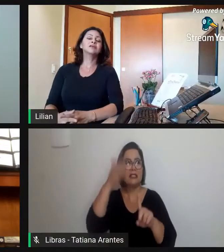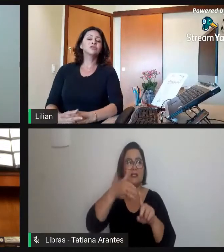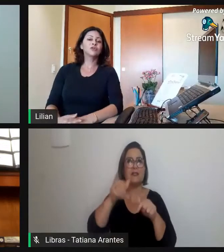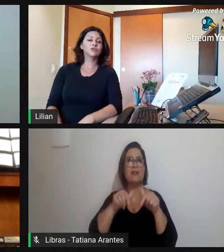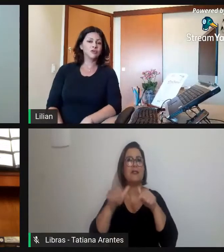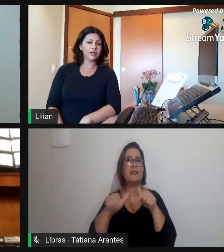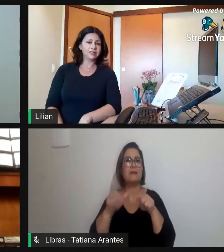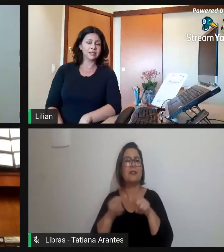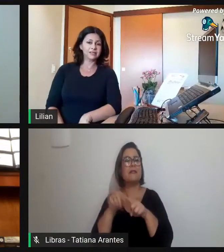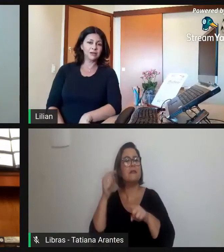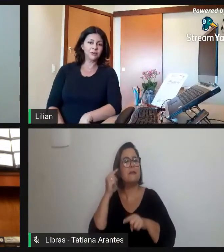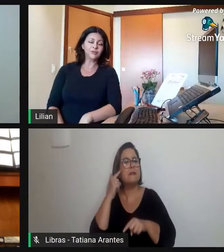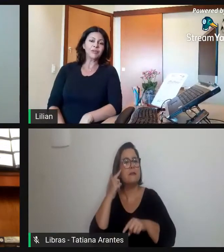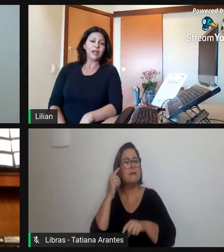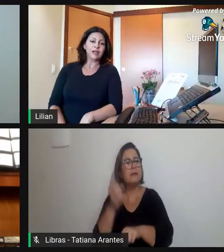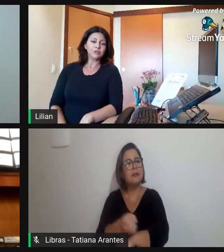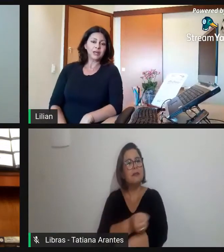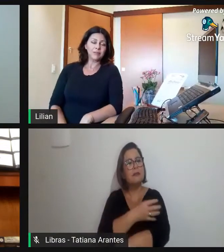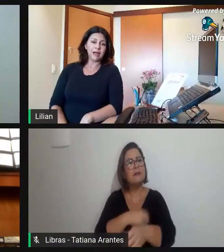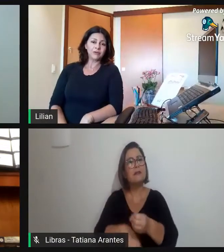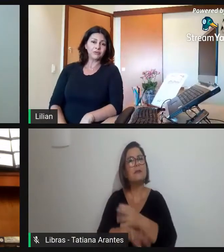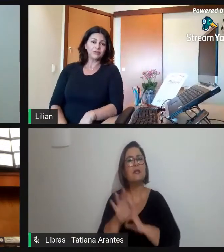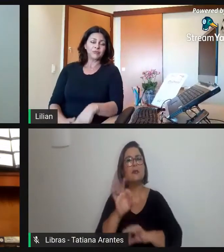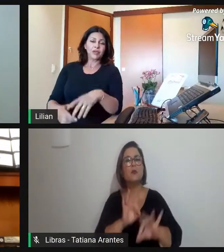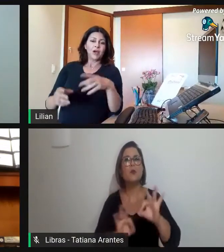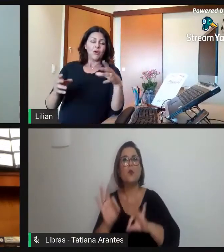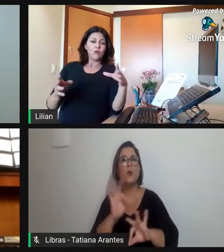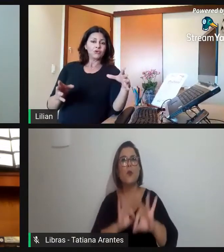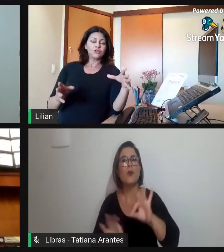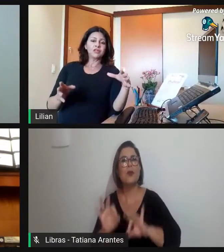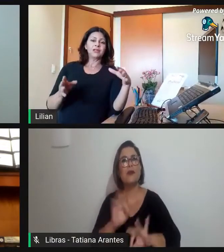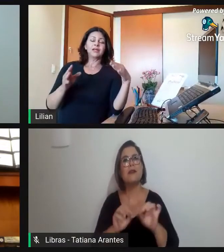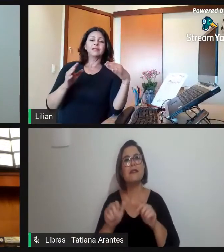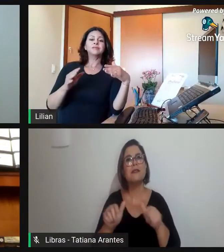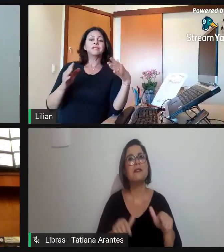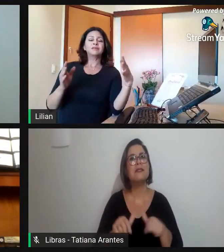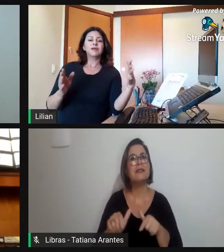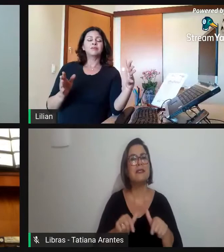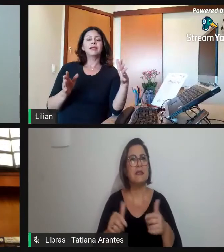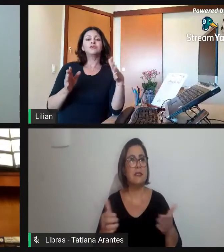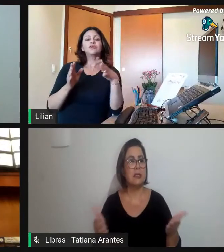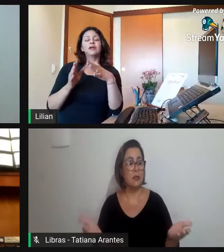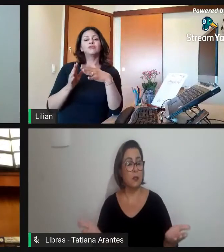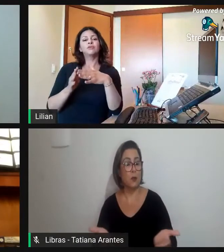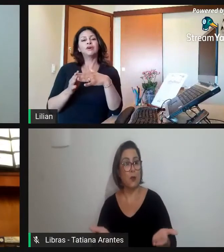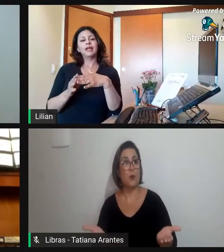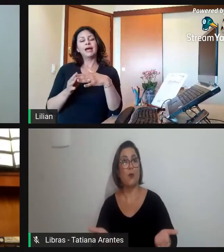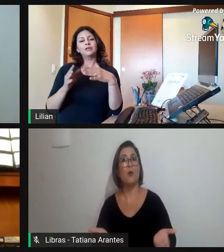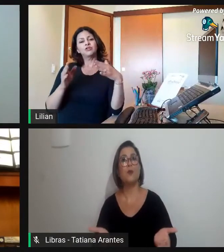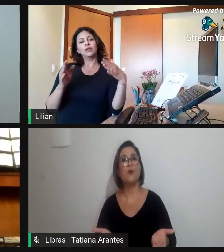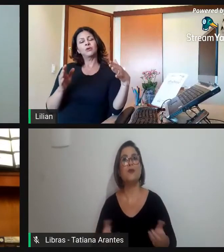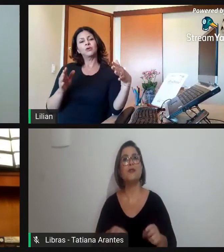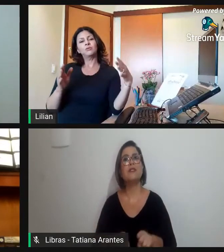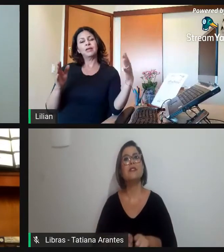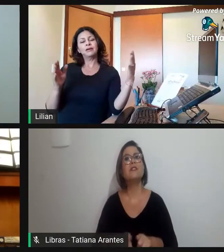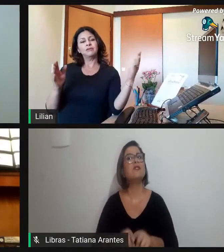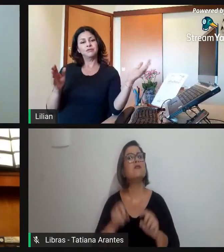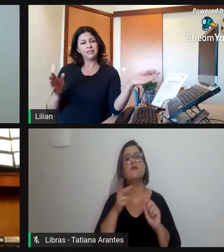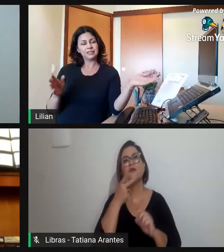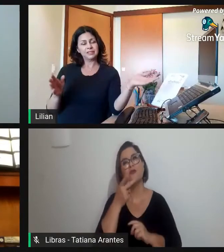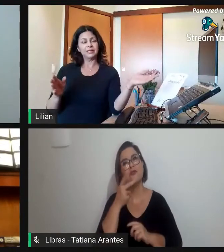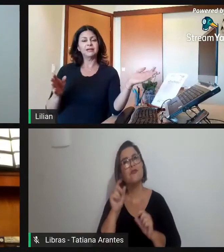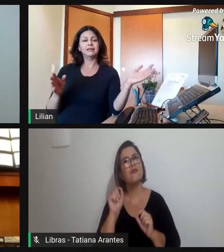as questões de organização do trabalho. Hoje, especificamente, eu vou falar de